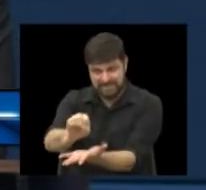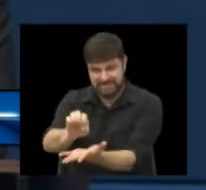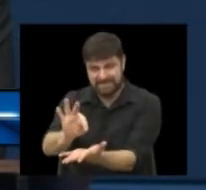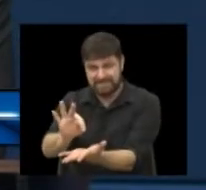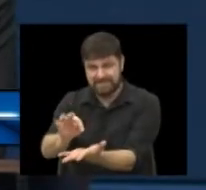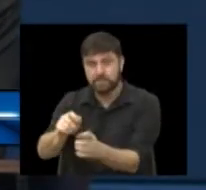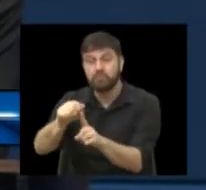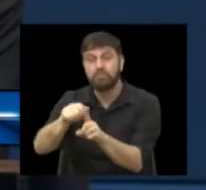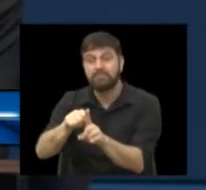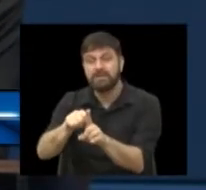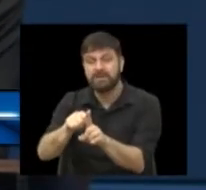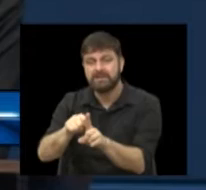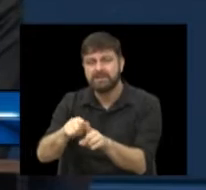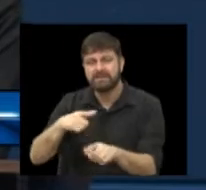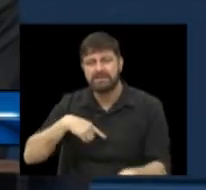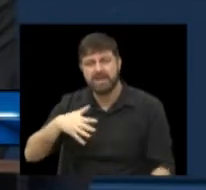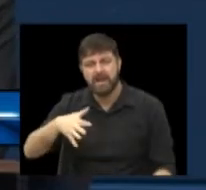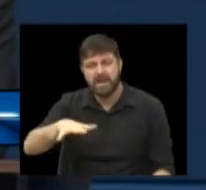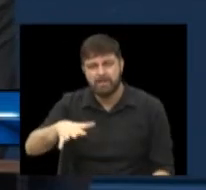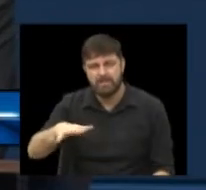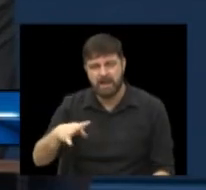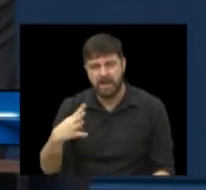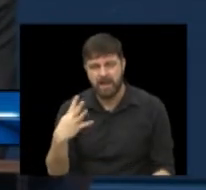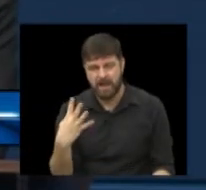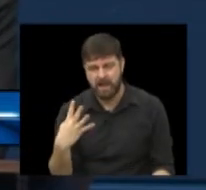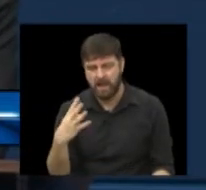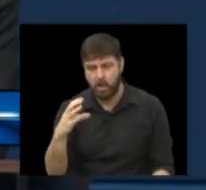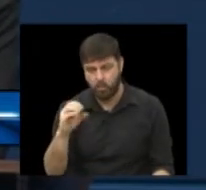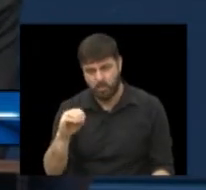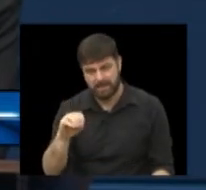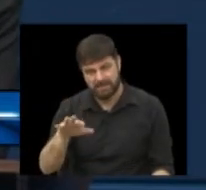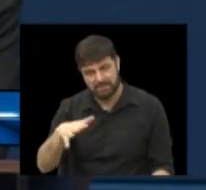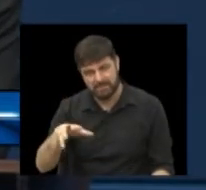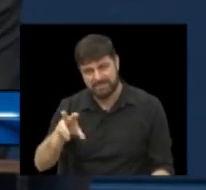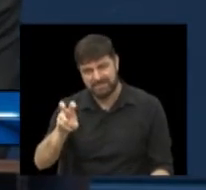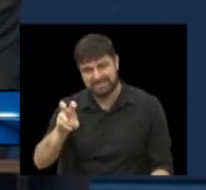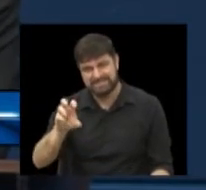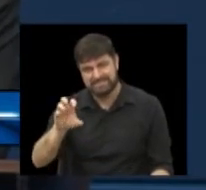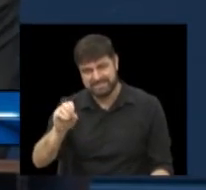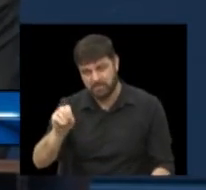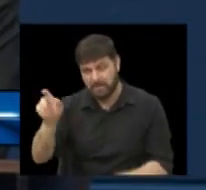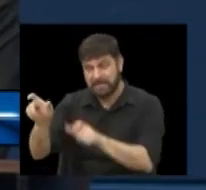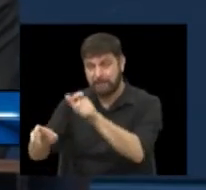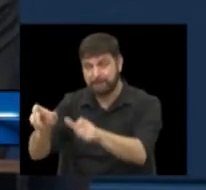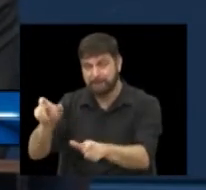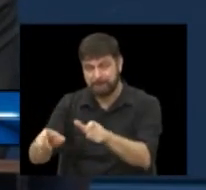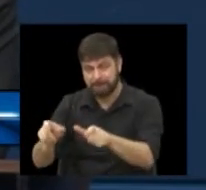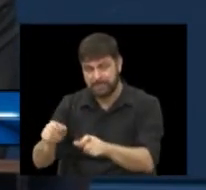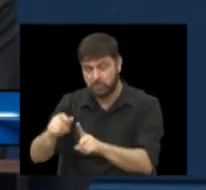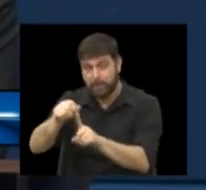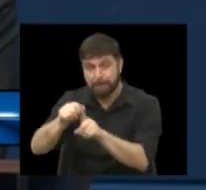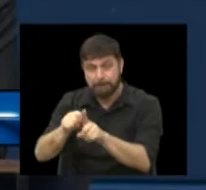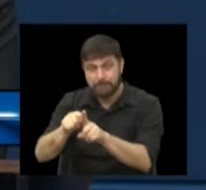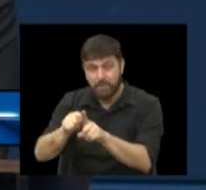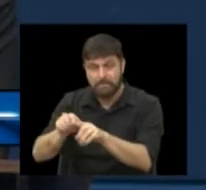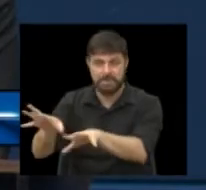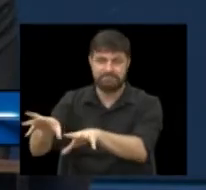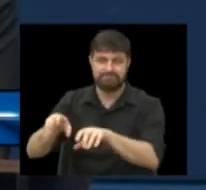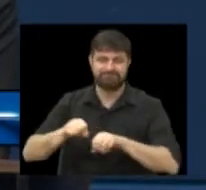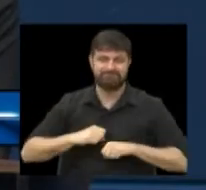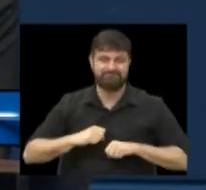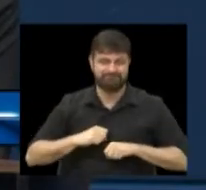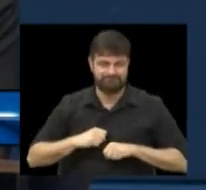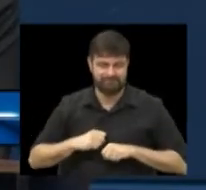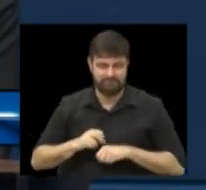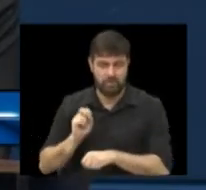mês. Em média, 40 a 50 novos casos de infecção pelo